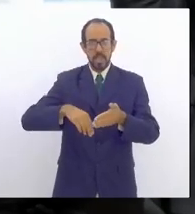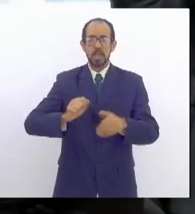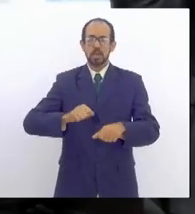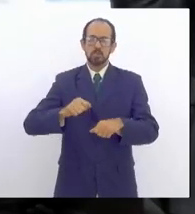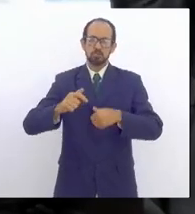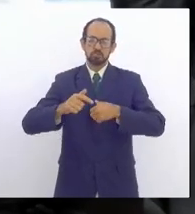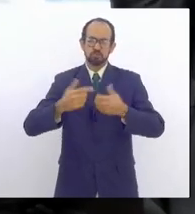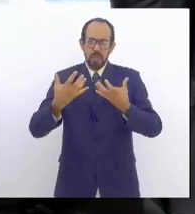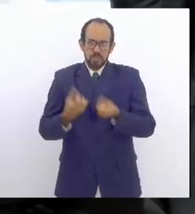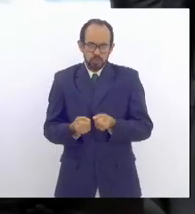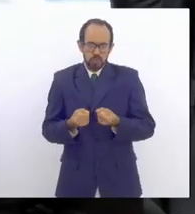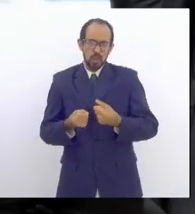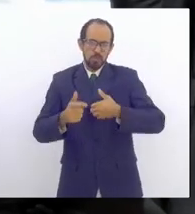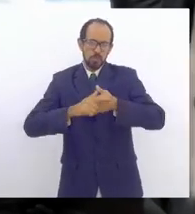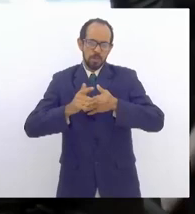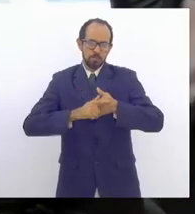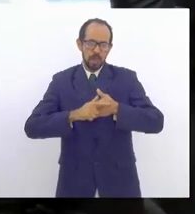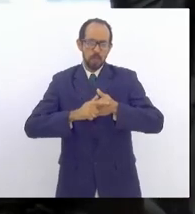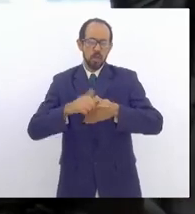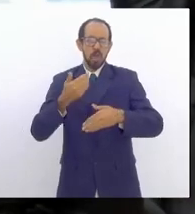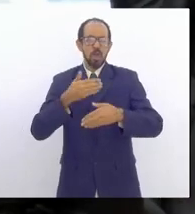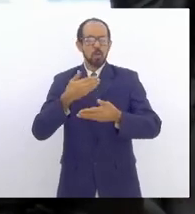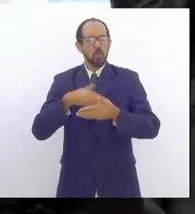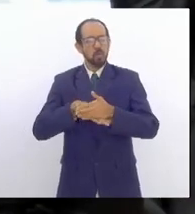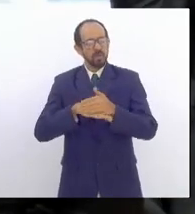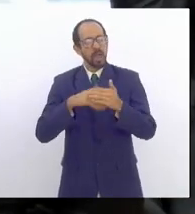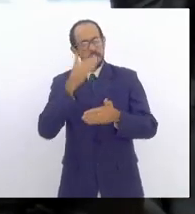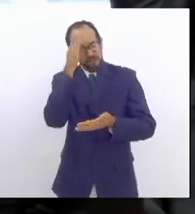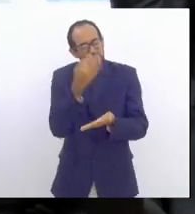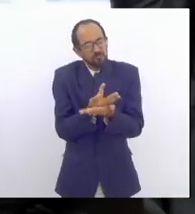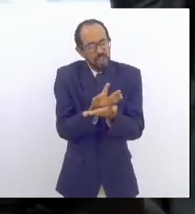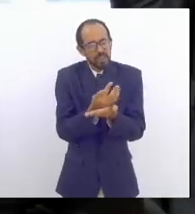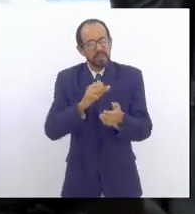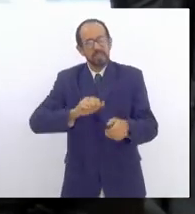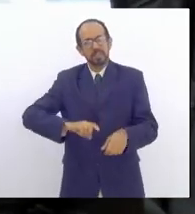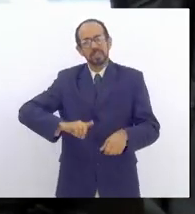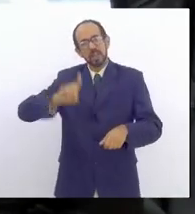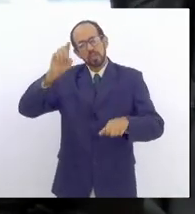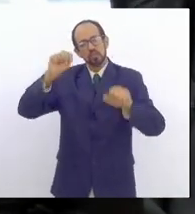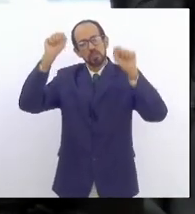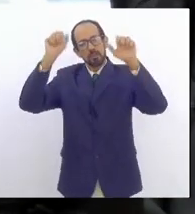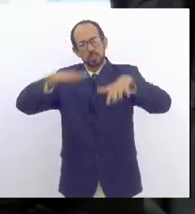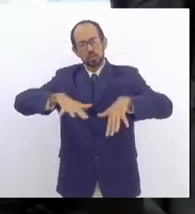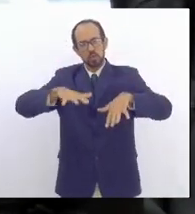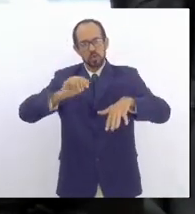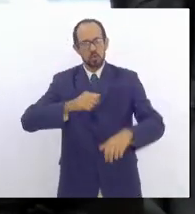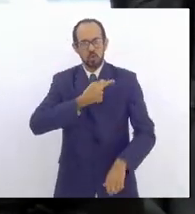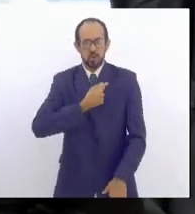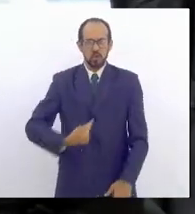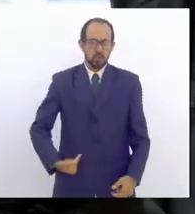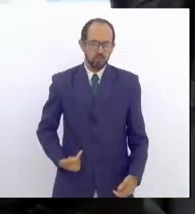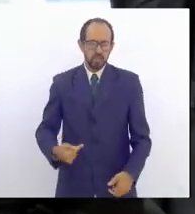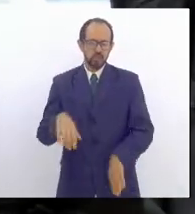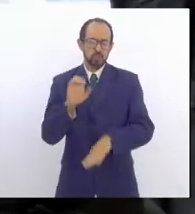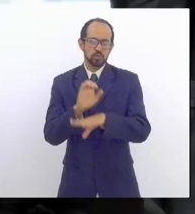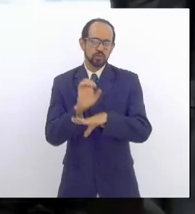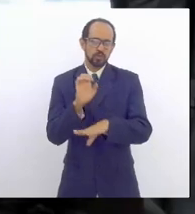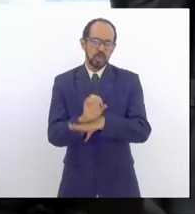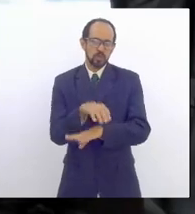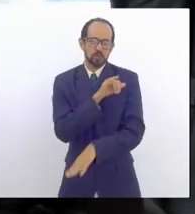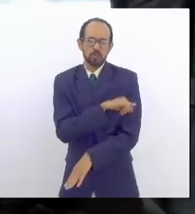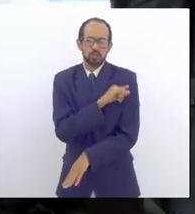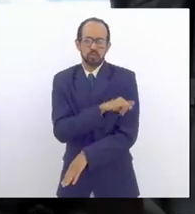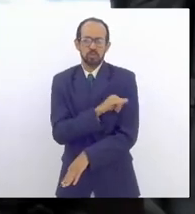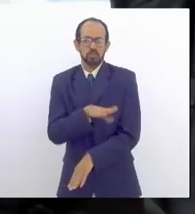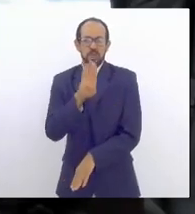Muito obrigado a todas e todos, um feliz ano, e que Deus ilumine os caminhos do novo governo do Estado para o bem